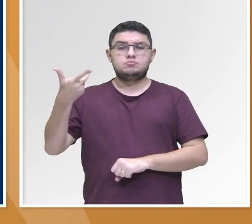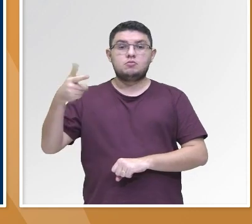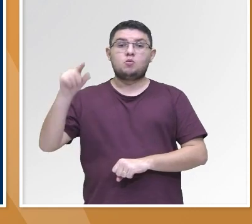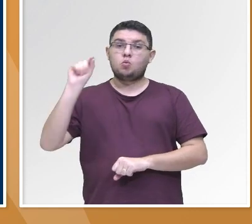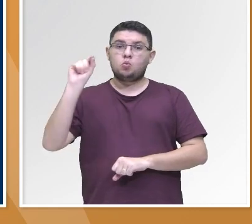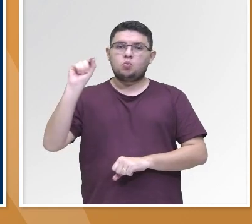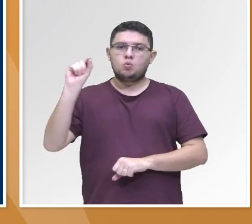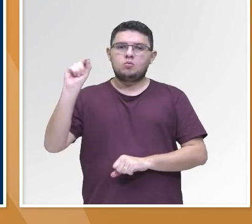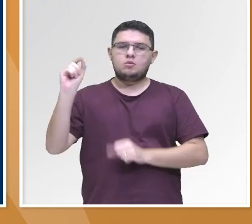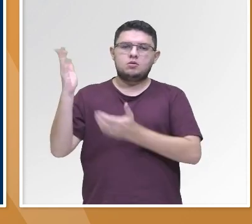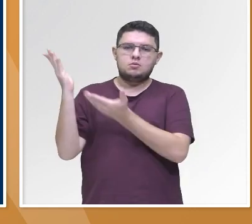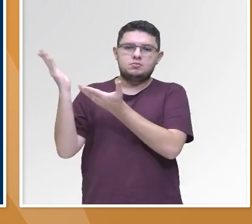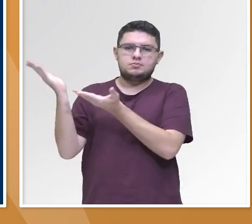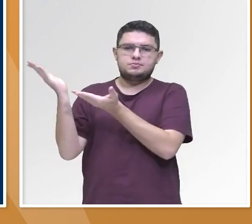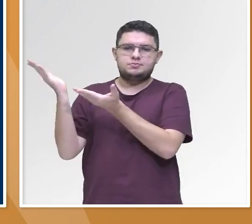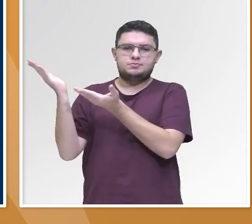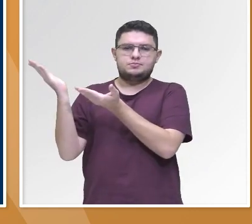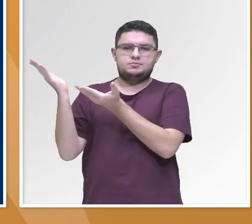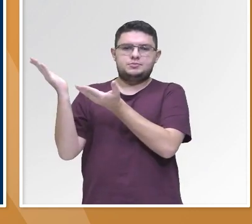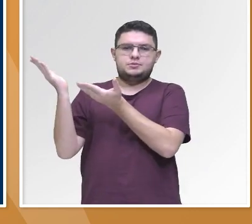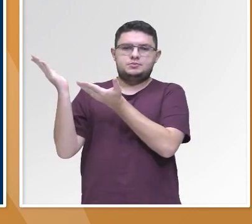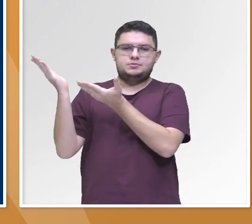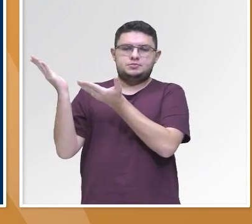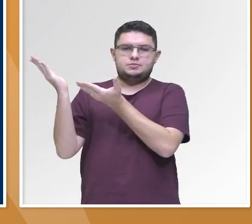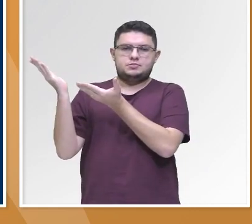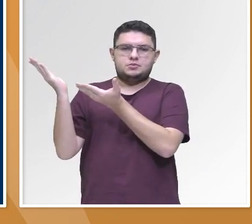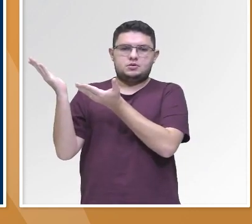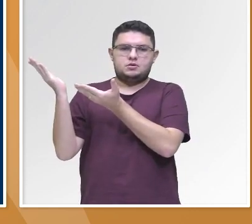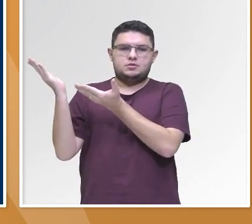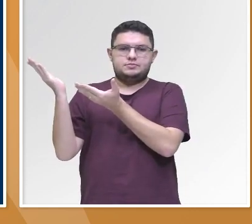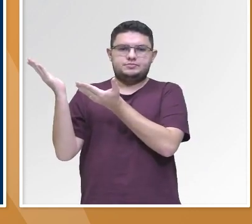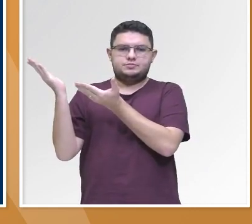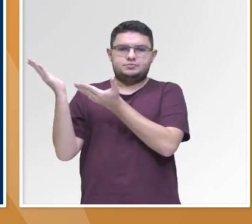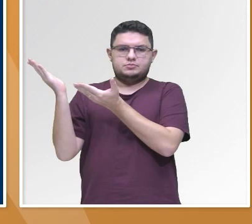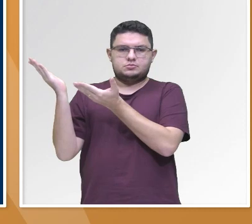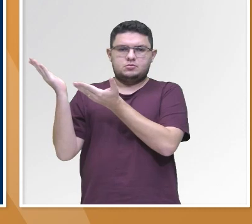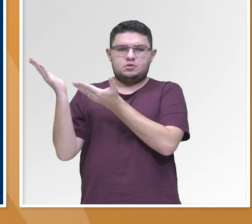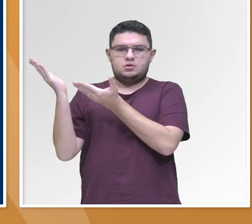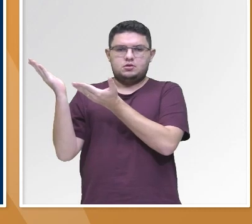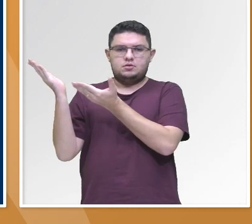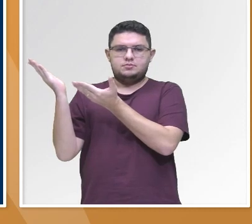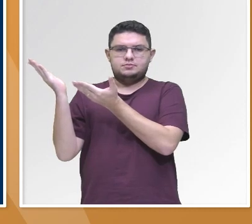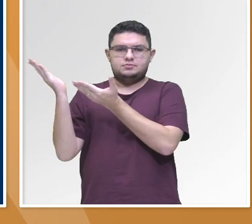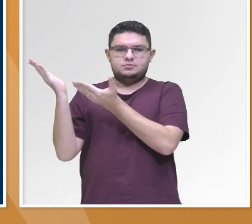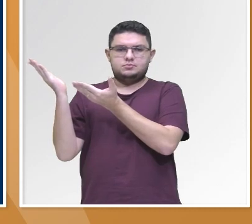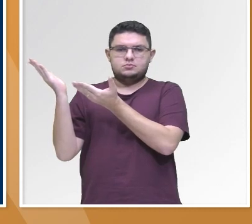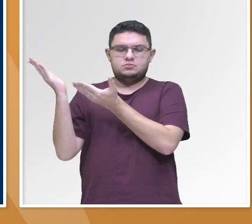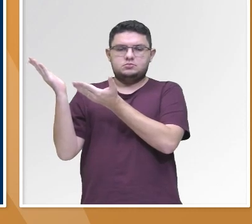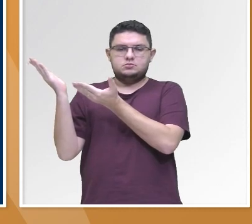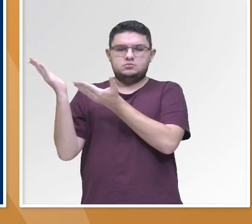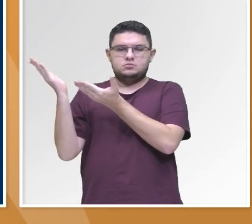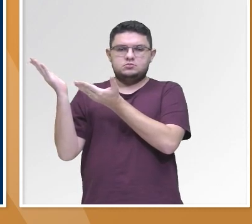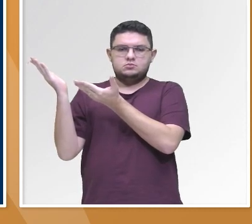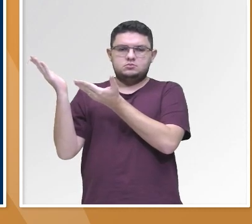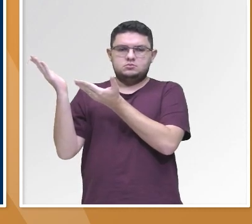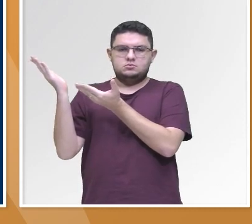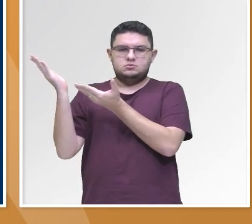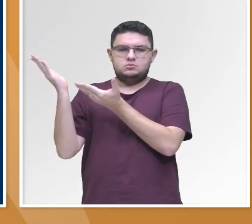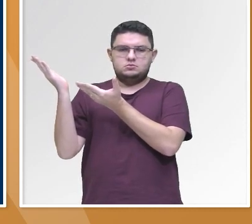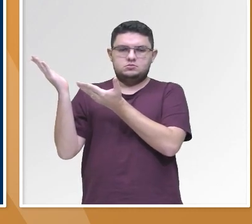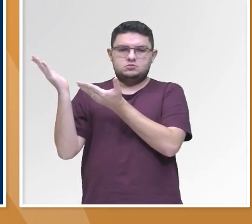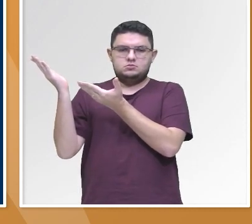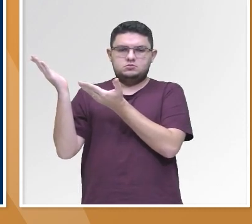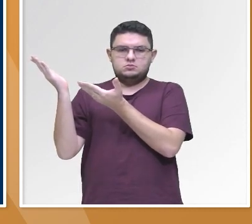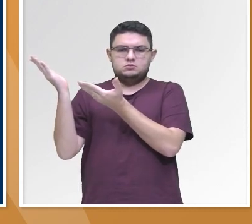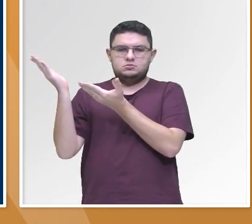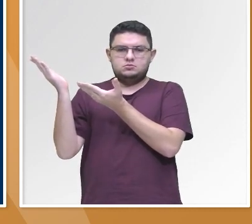Habilidades: compreender como funcionava a logística do tráfico negreiro da África até a América.